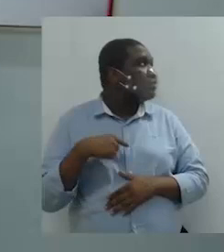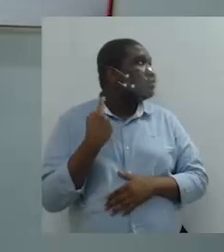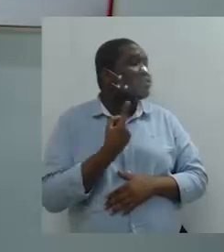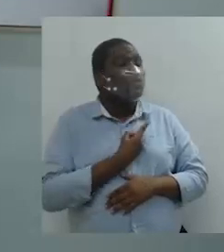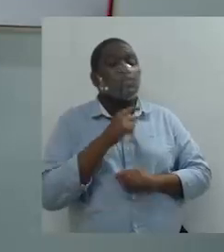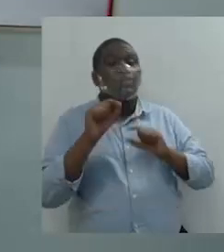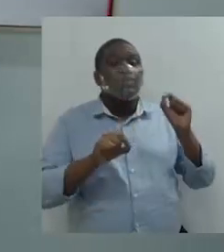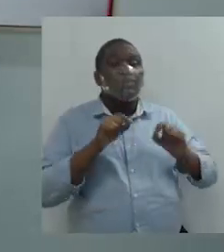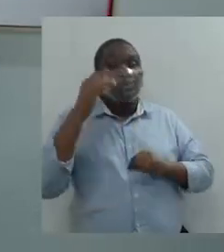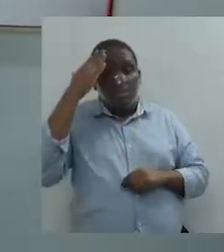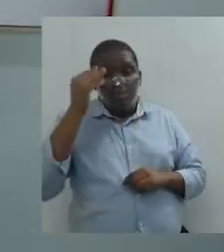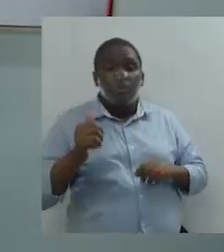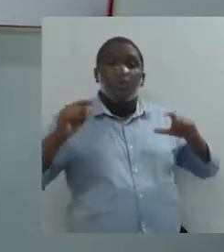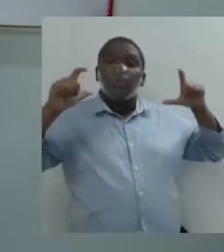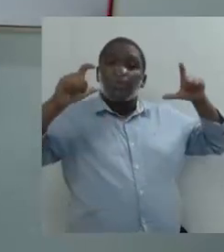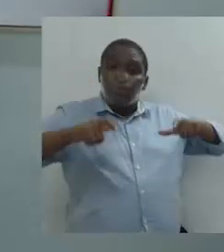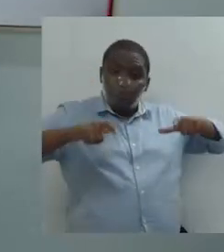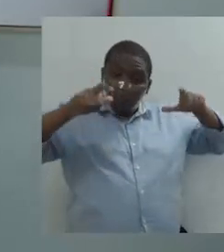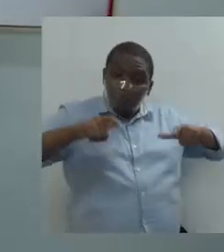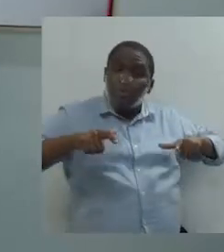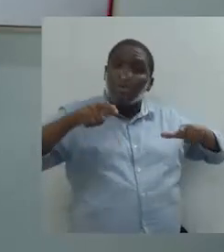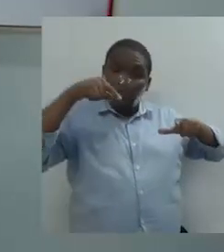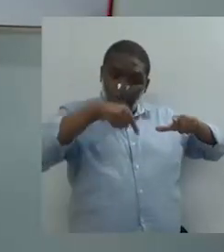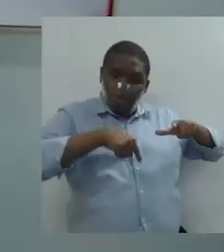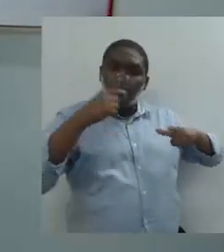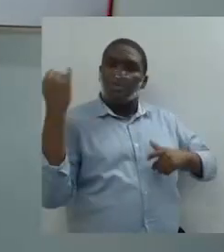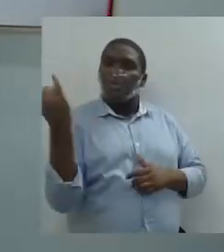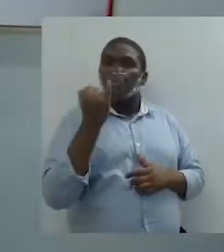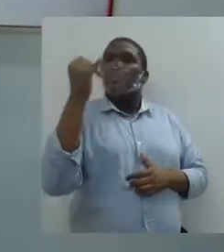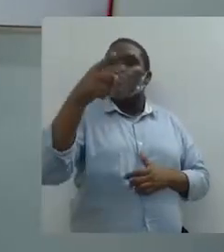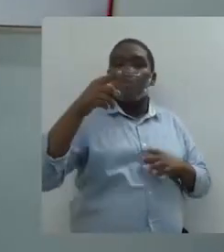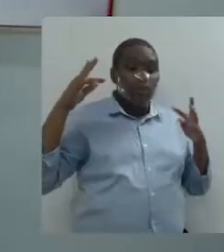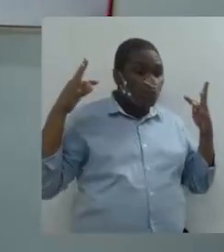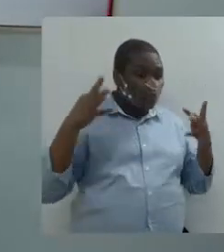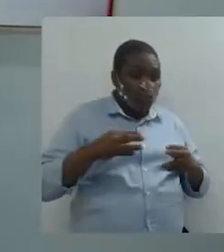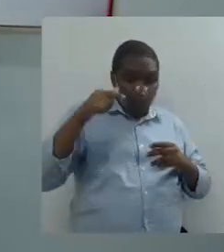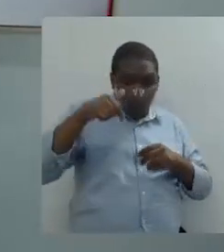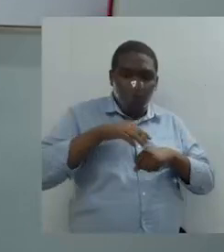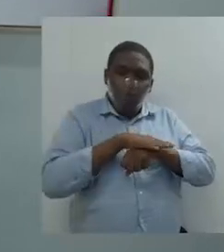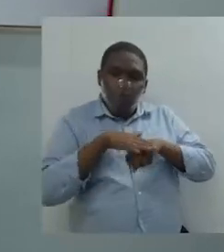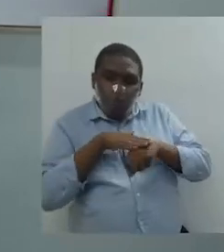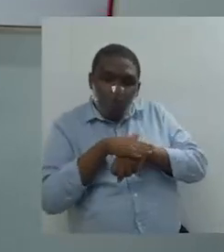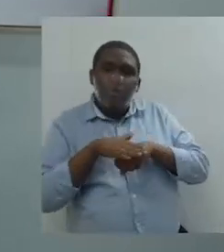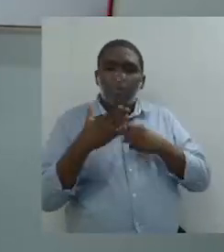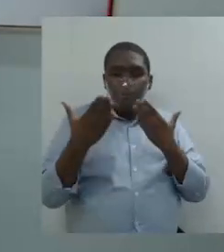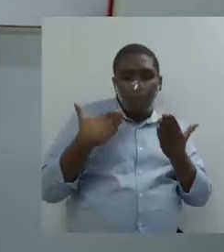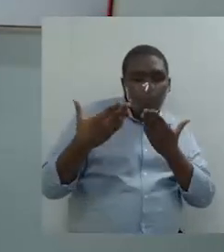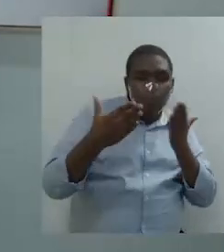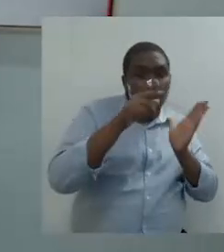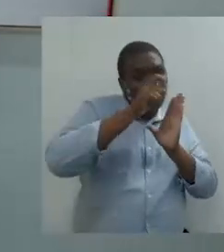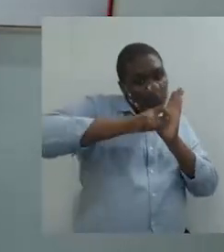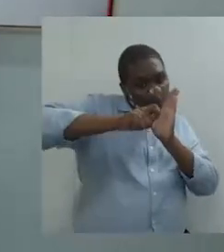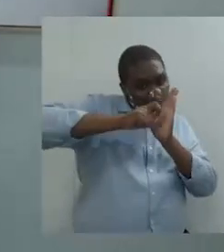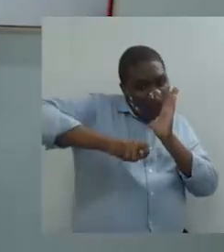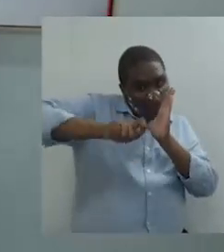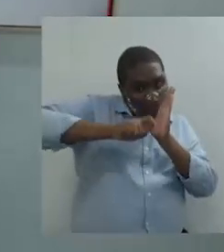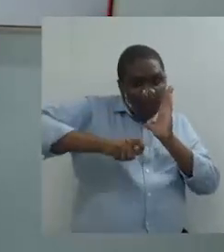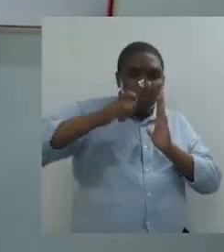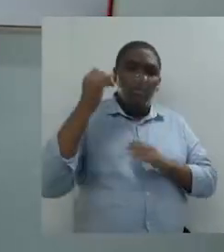trabalhar lugar. É importante que você anote tudo o que nós conversamos, toda essa